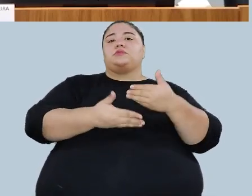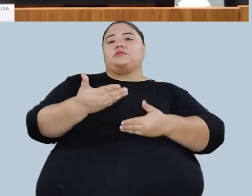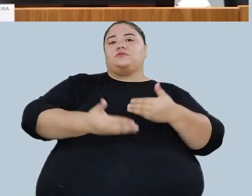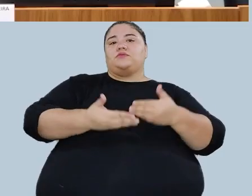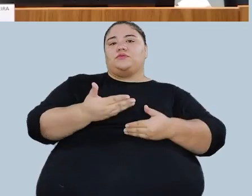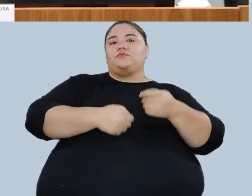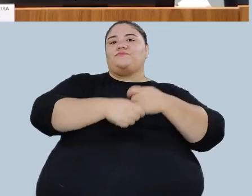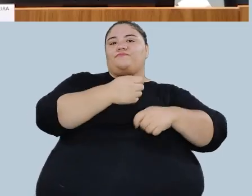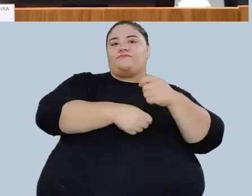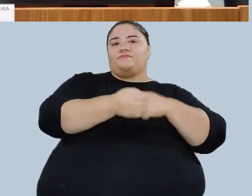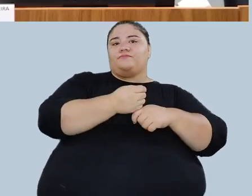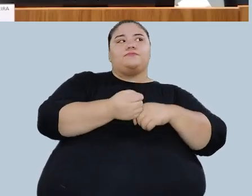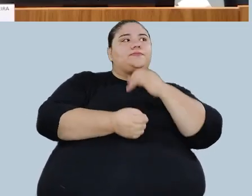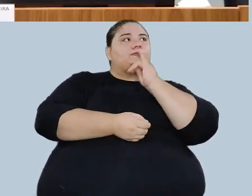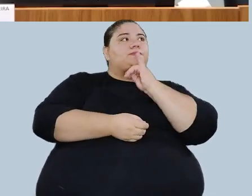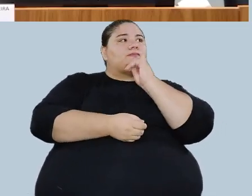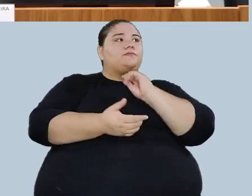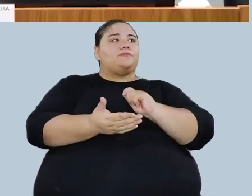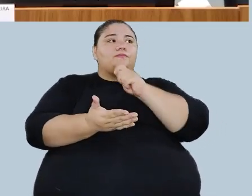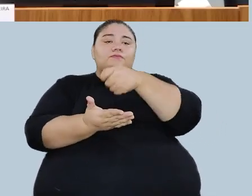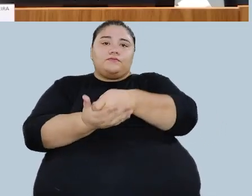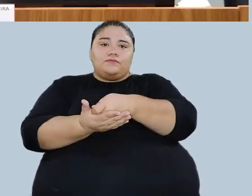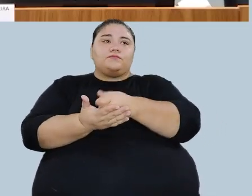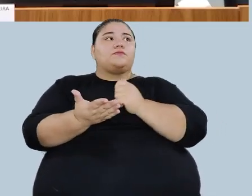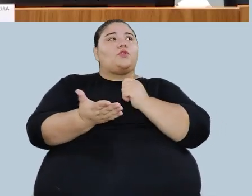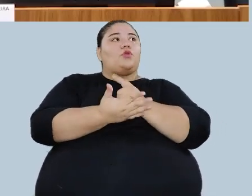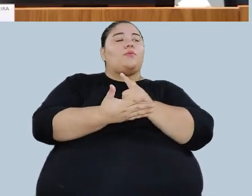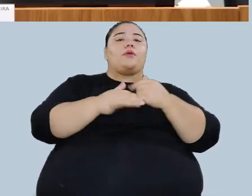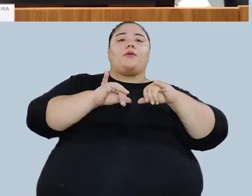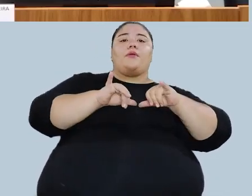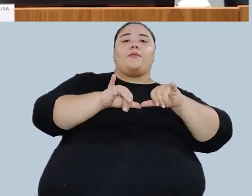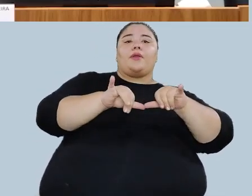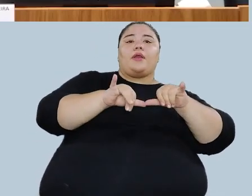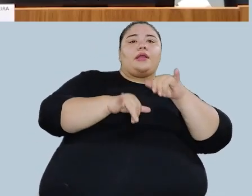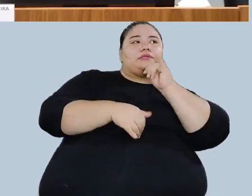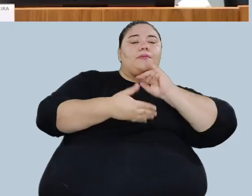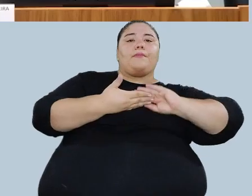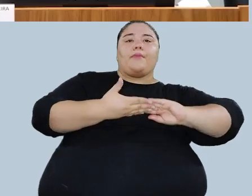Porque vocês imaginem que nos meios de pagamento, quando se faz uma compra no Mercado Livre,